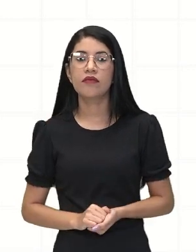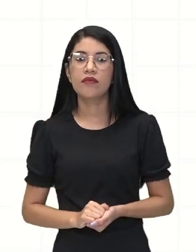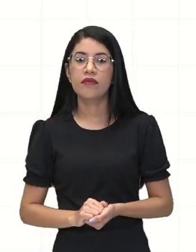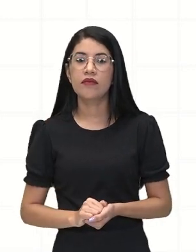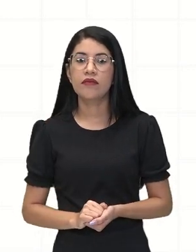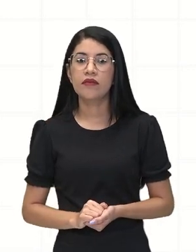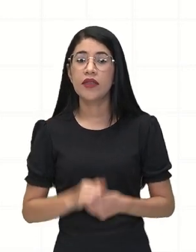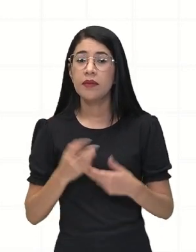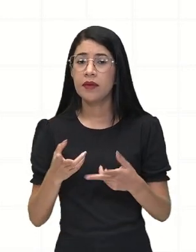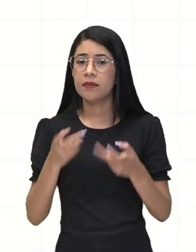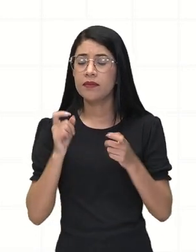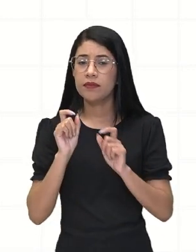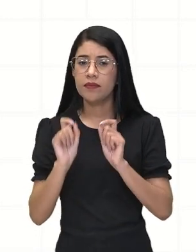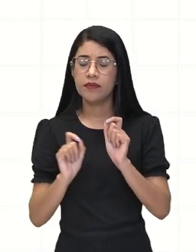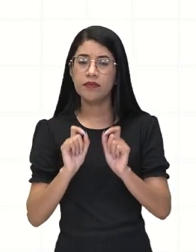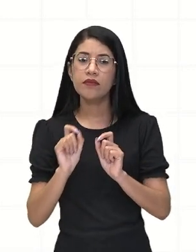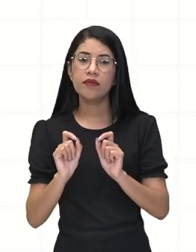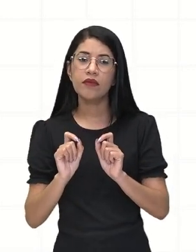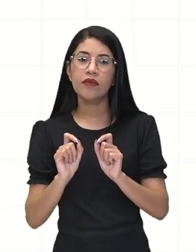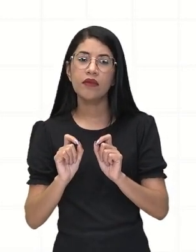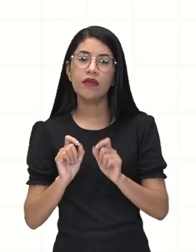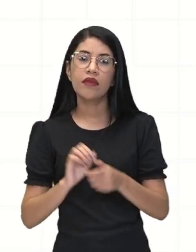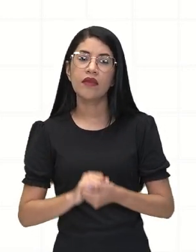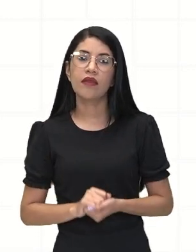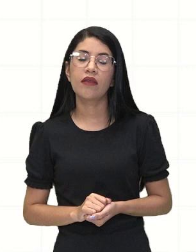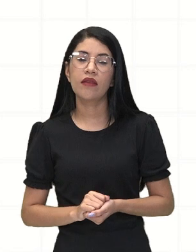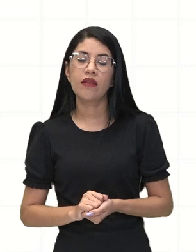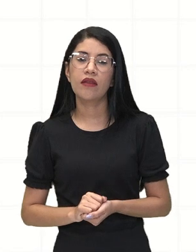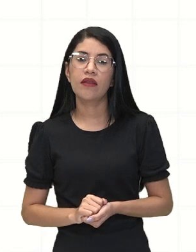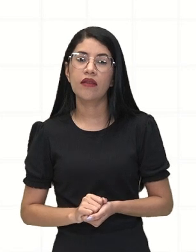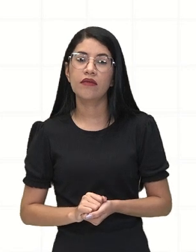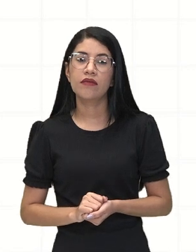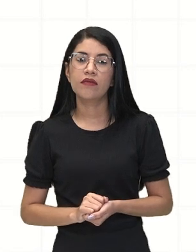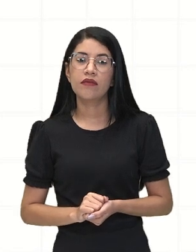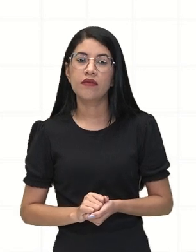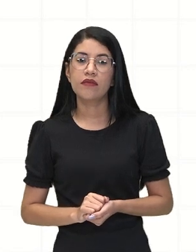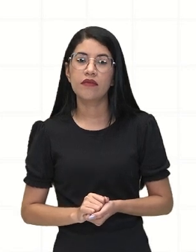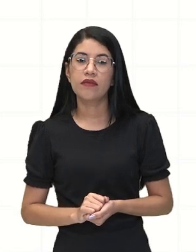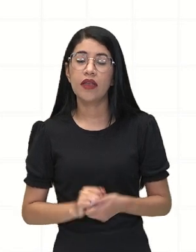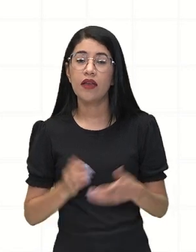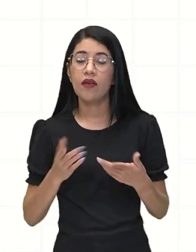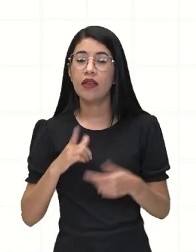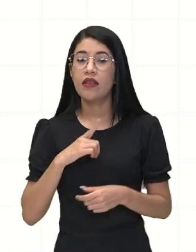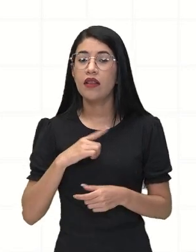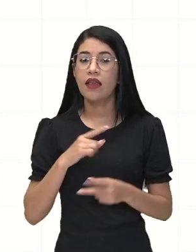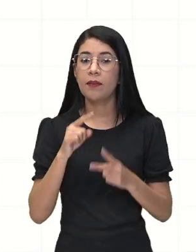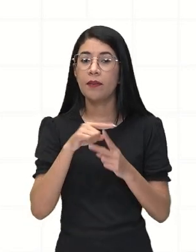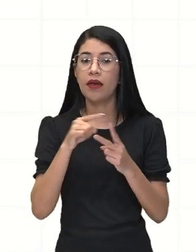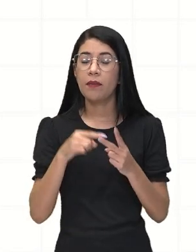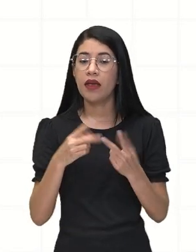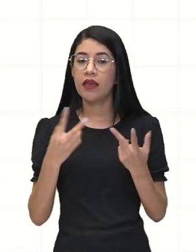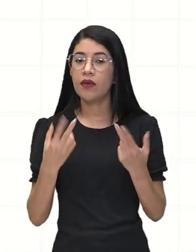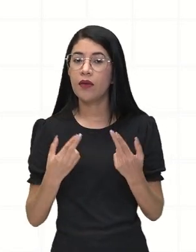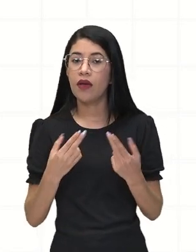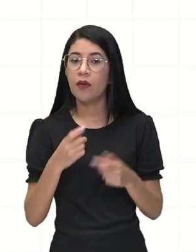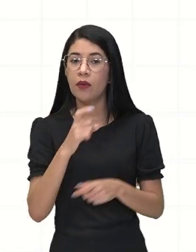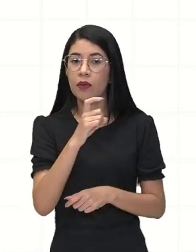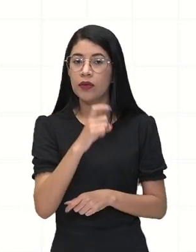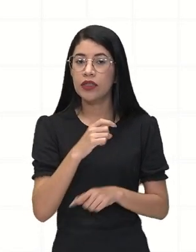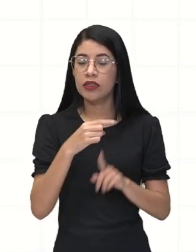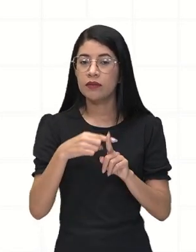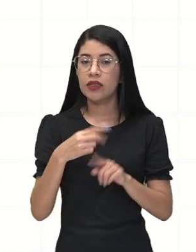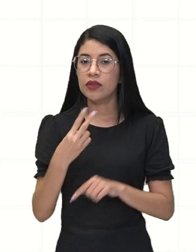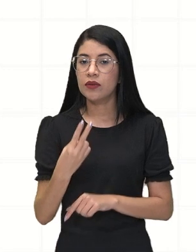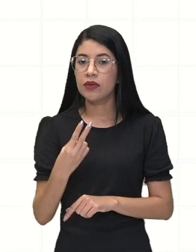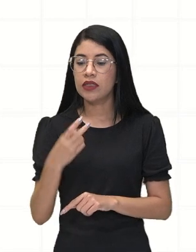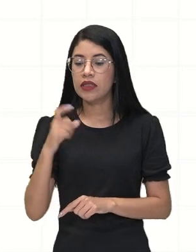Observe que eu fiquei agora com dois fatores comuns aqui, ó, nessa nova